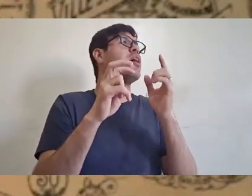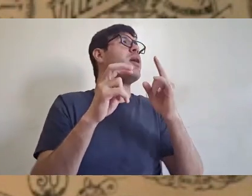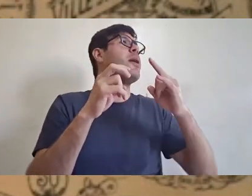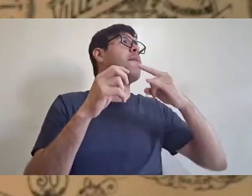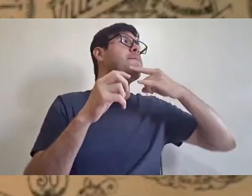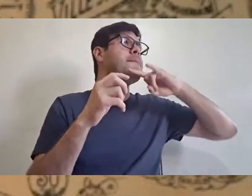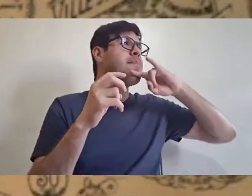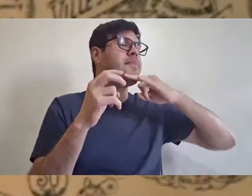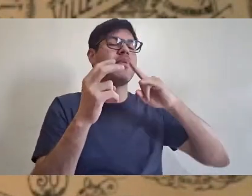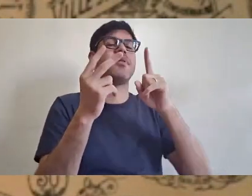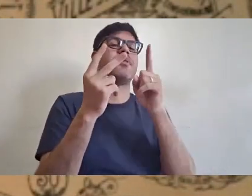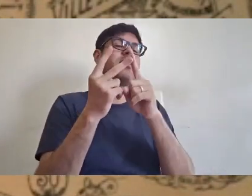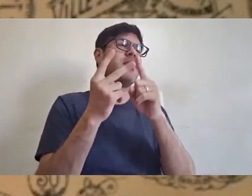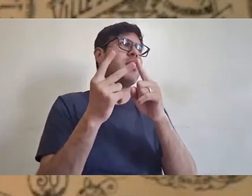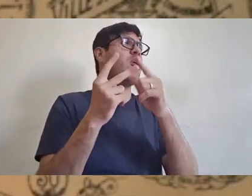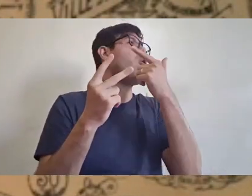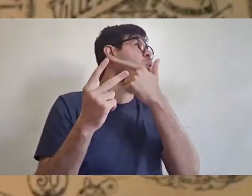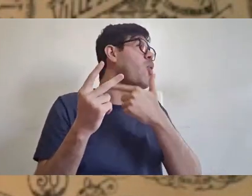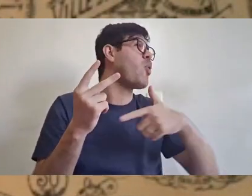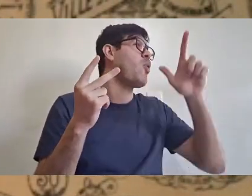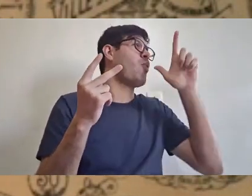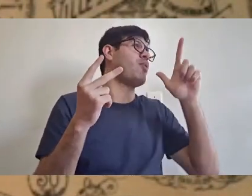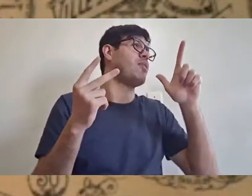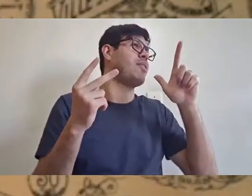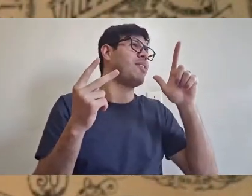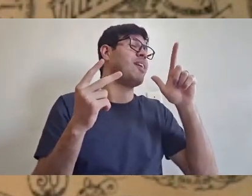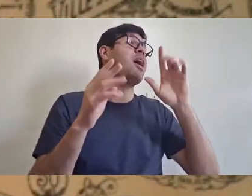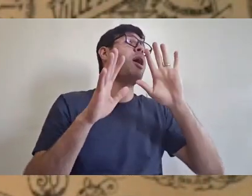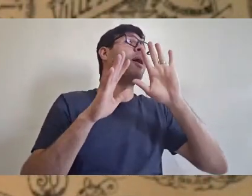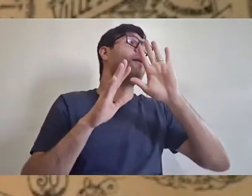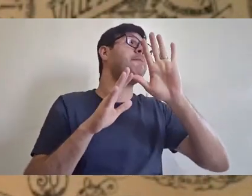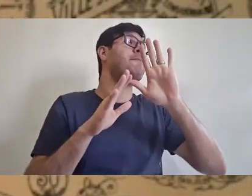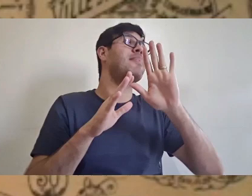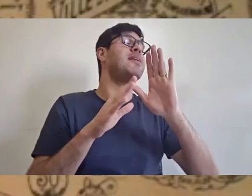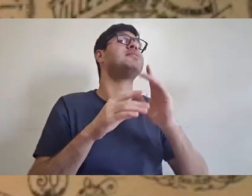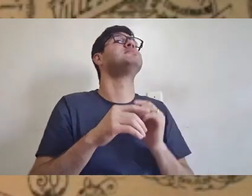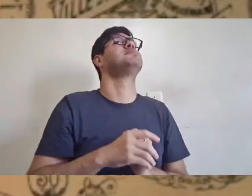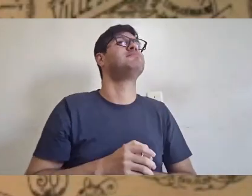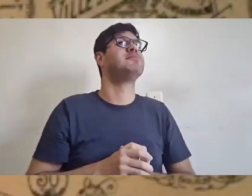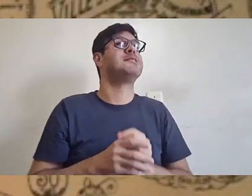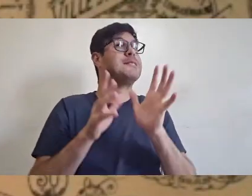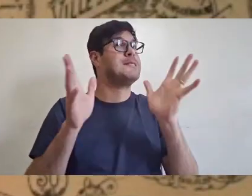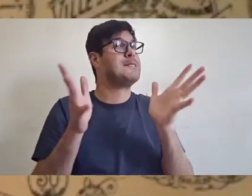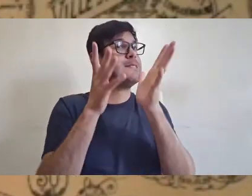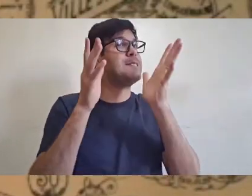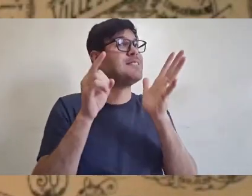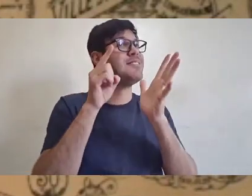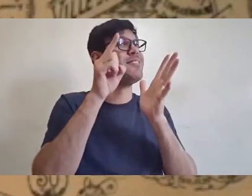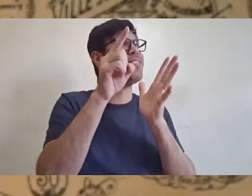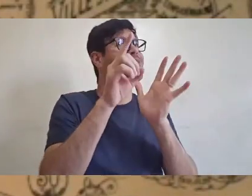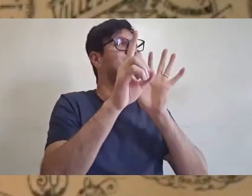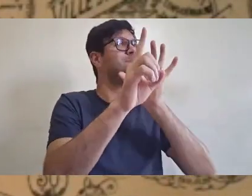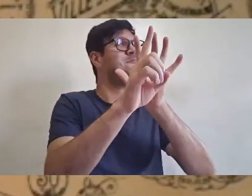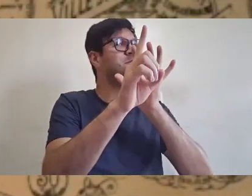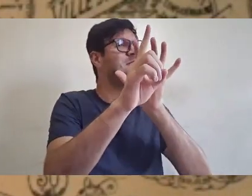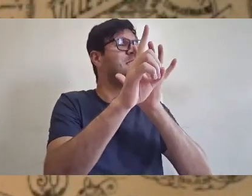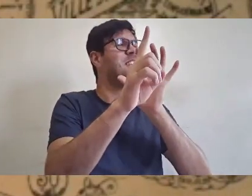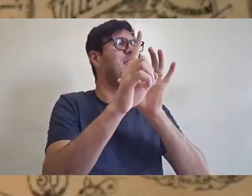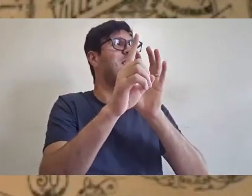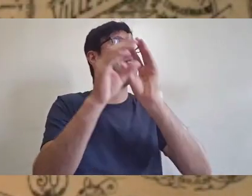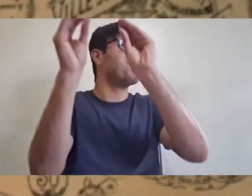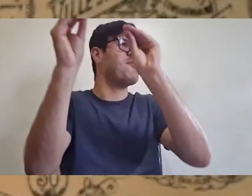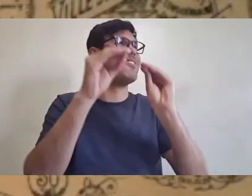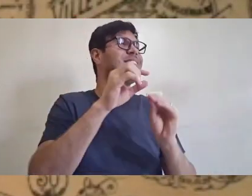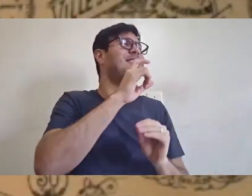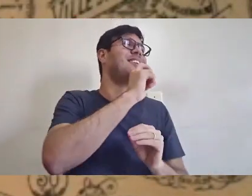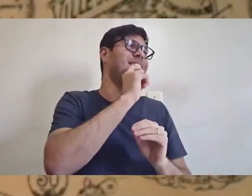acabei fazendo a cabeça dele e trazendo ele para Araras, né? Depois ele se desentendeu com o sócio italiano Ponte,